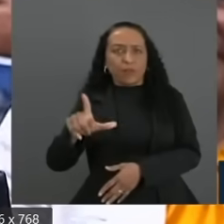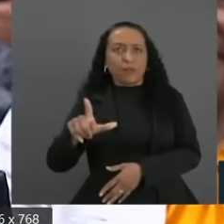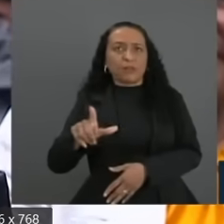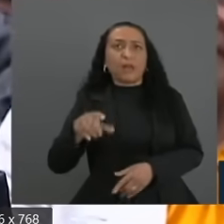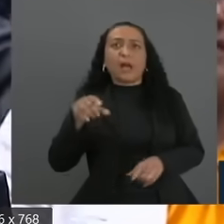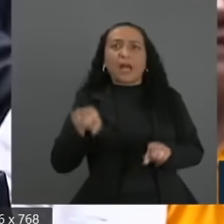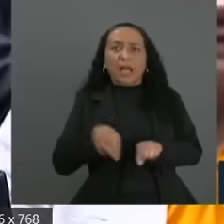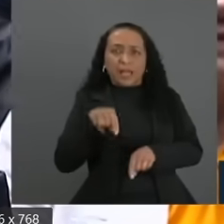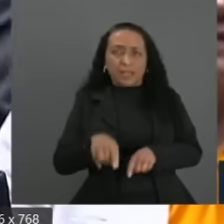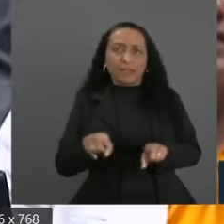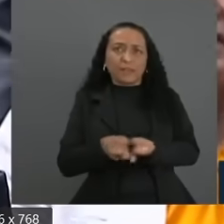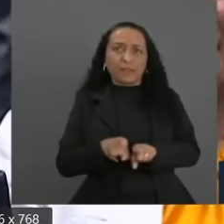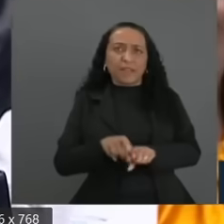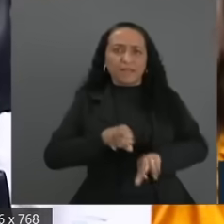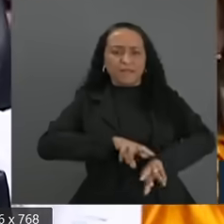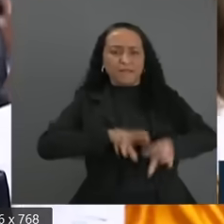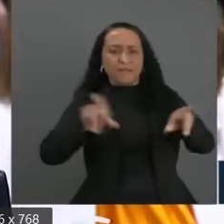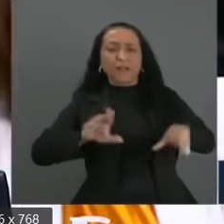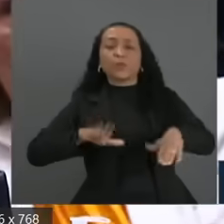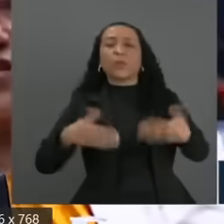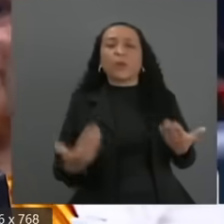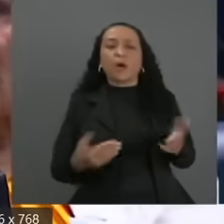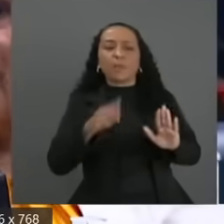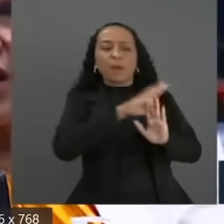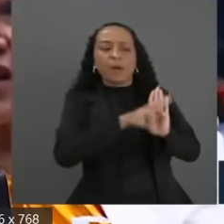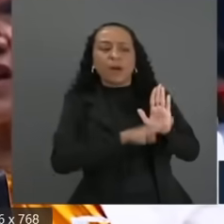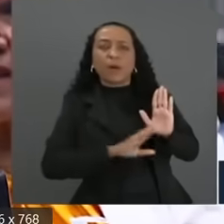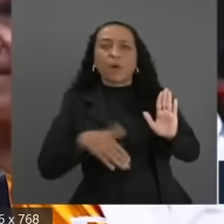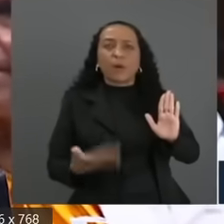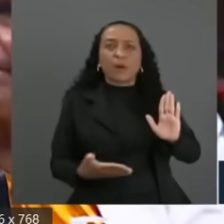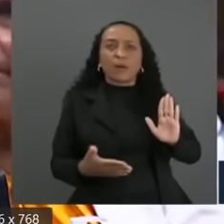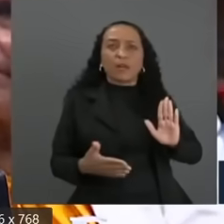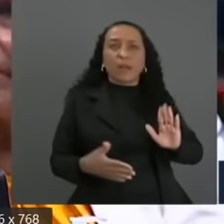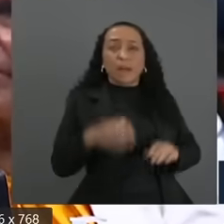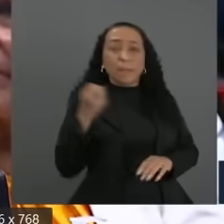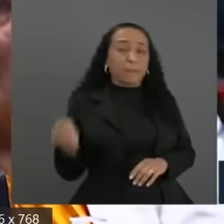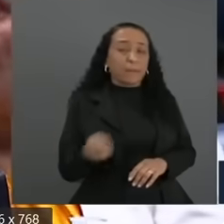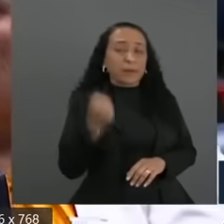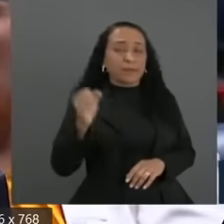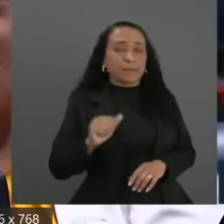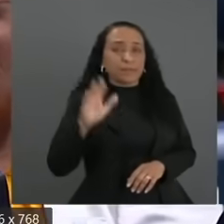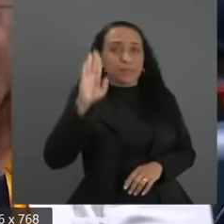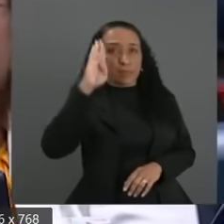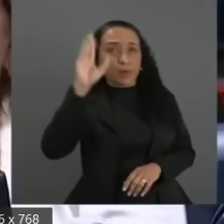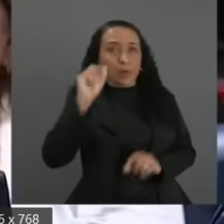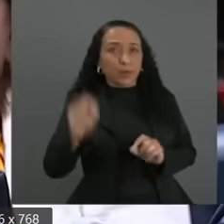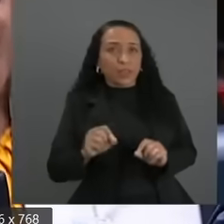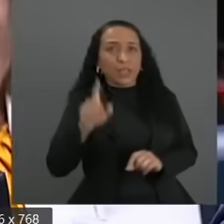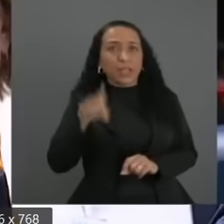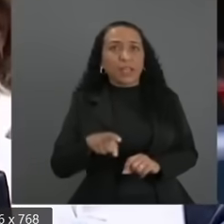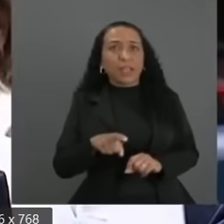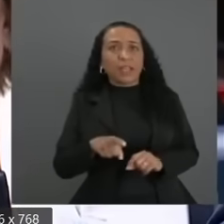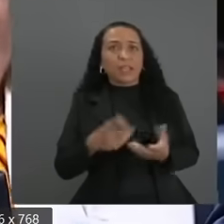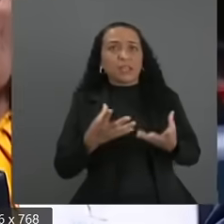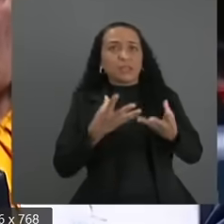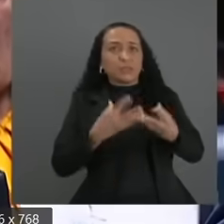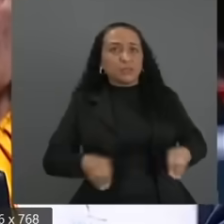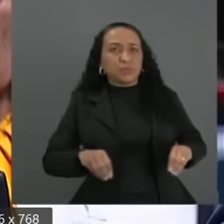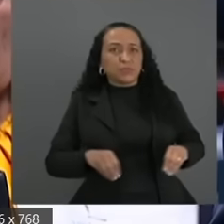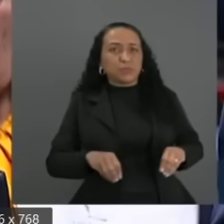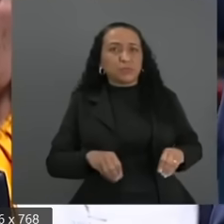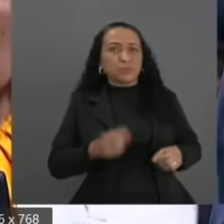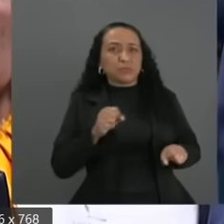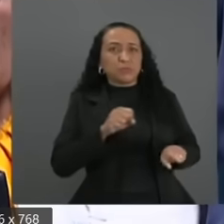por vários quais são essas medidas. Talvez a mais gravosa é aquela que agride de morte a